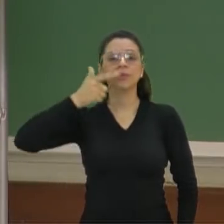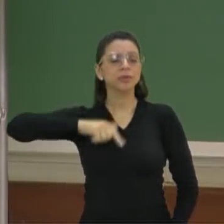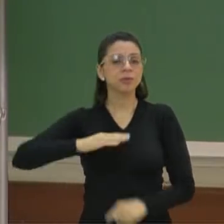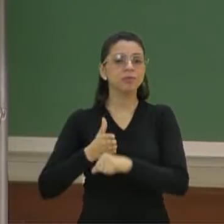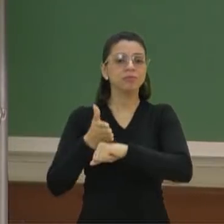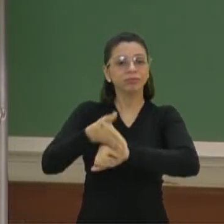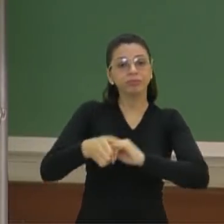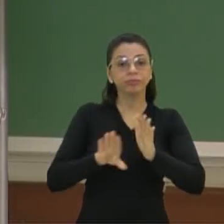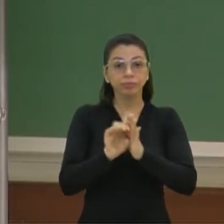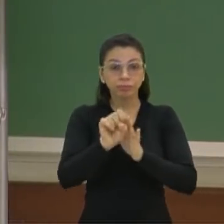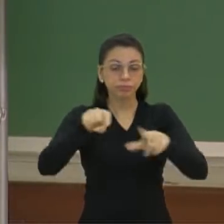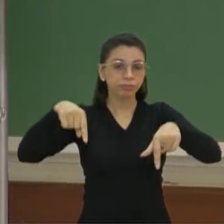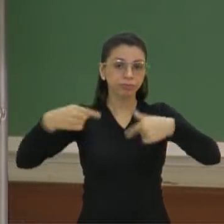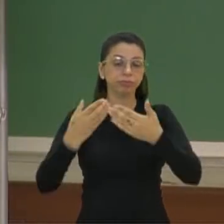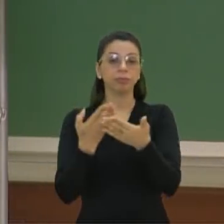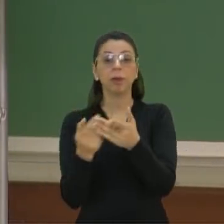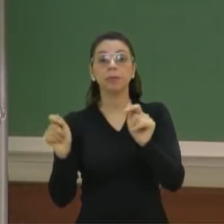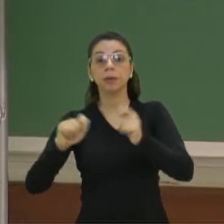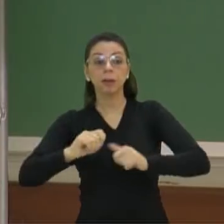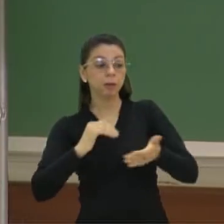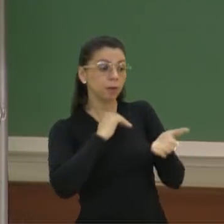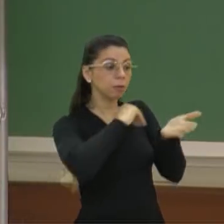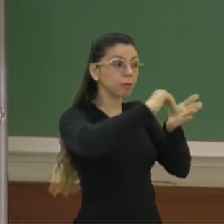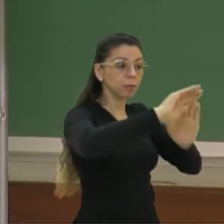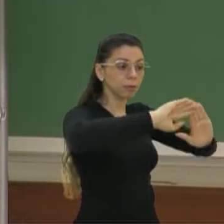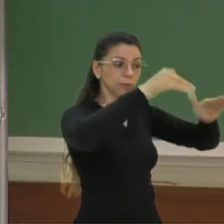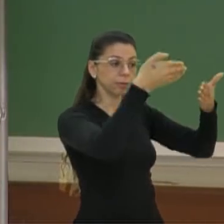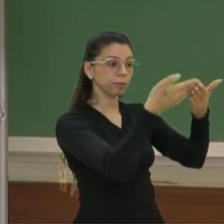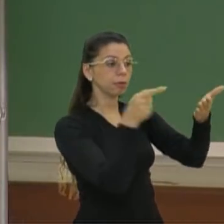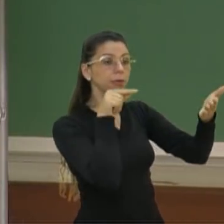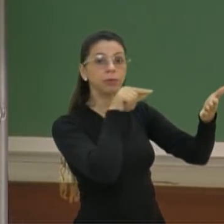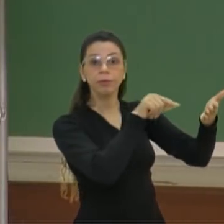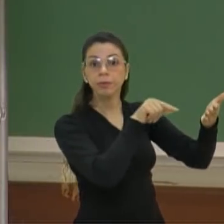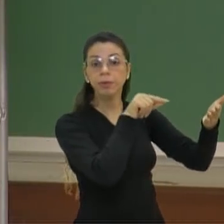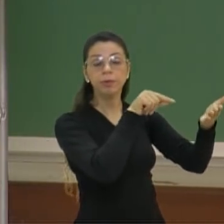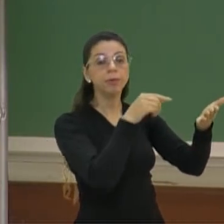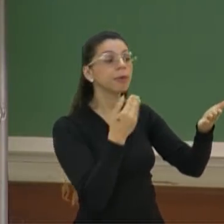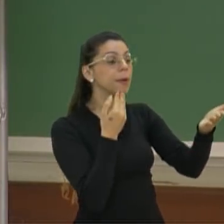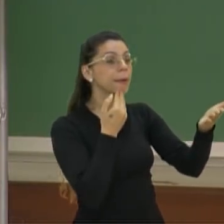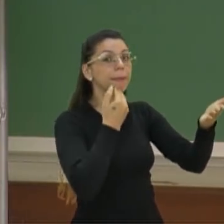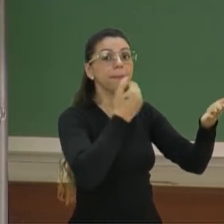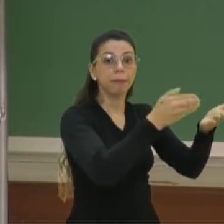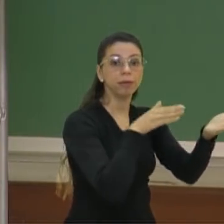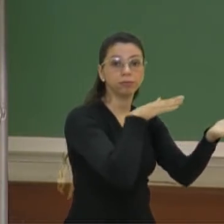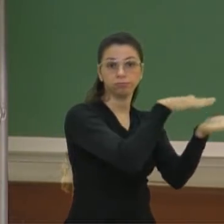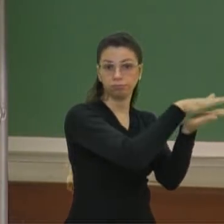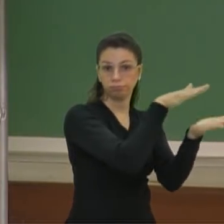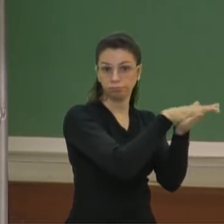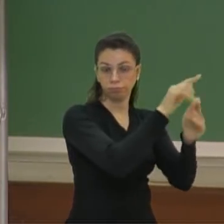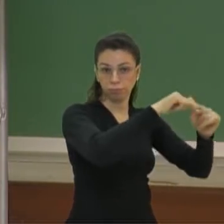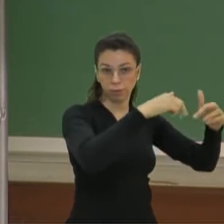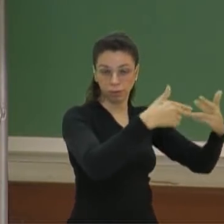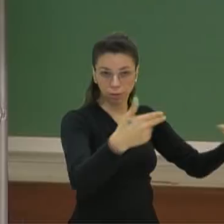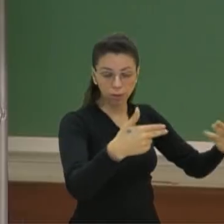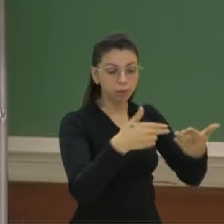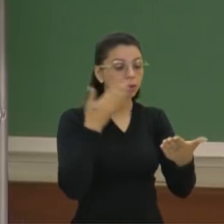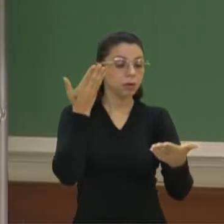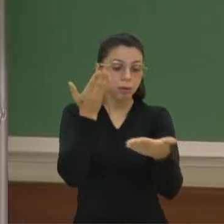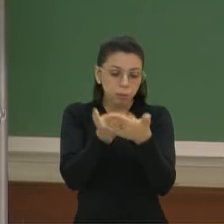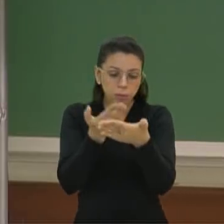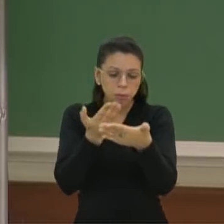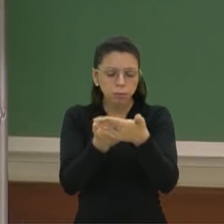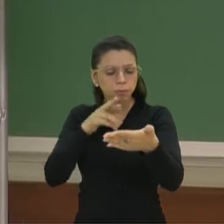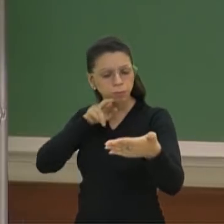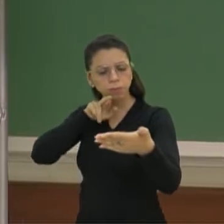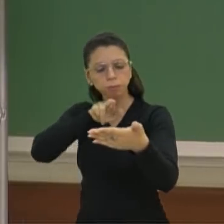acessar o Classroom? Entre em contato com a sua escola, pegue o material impresso, estude,